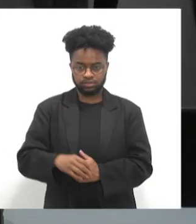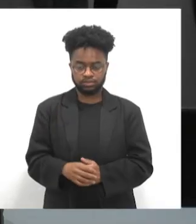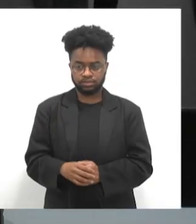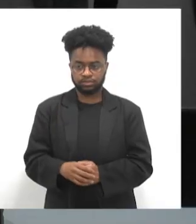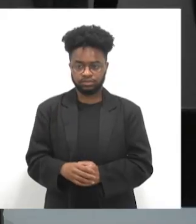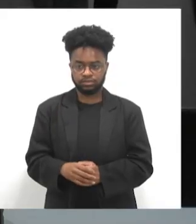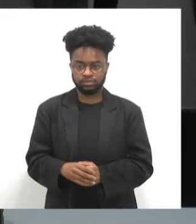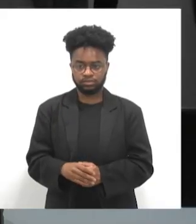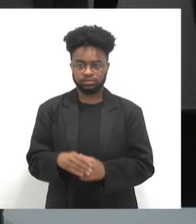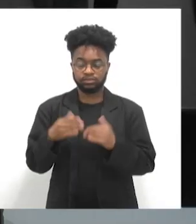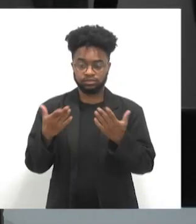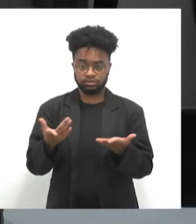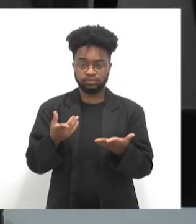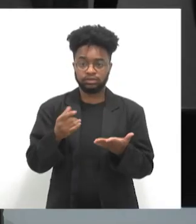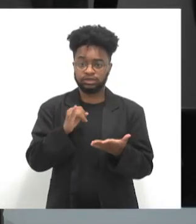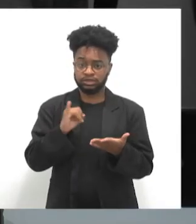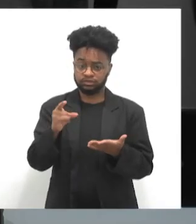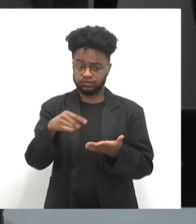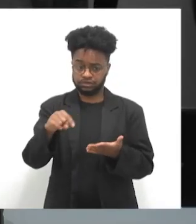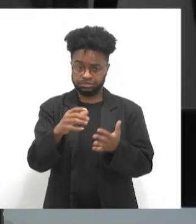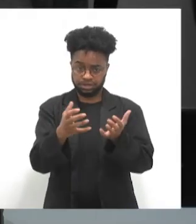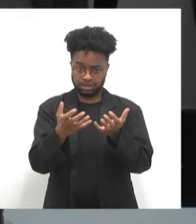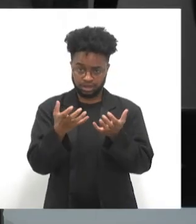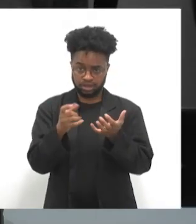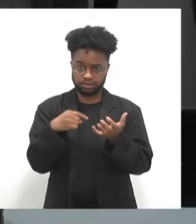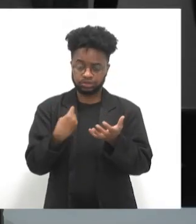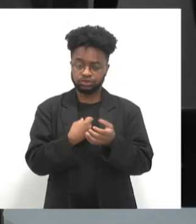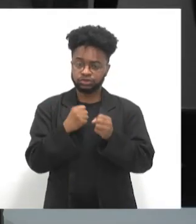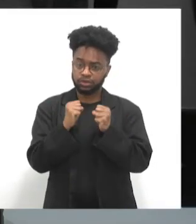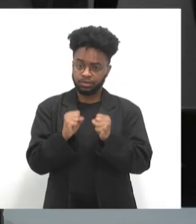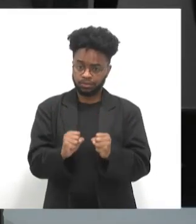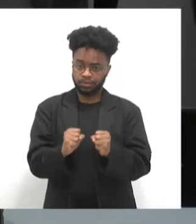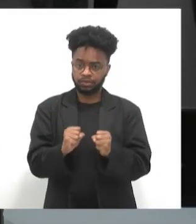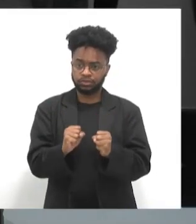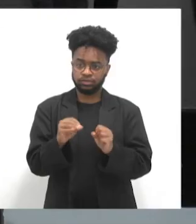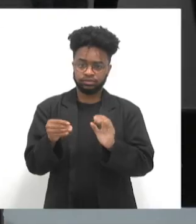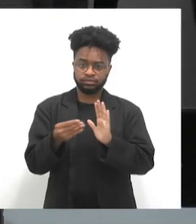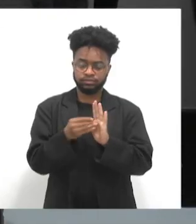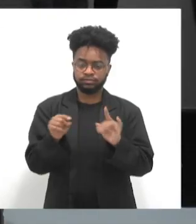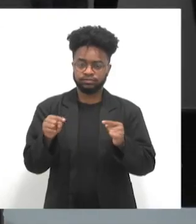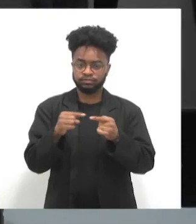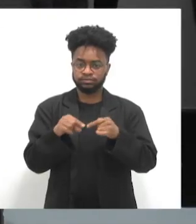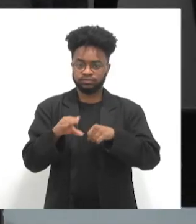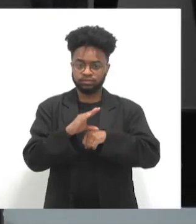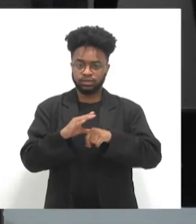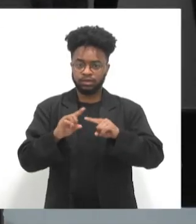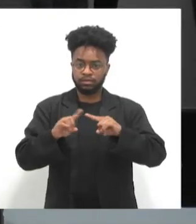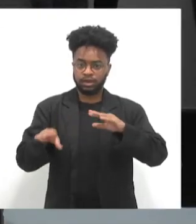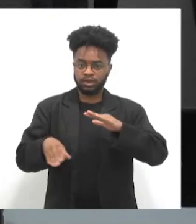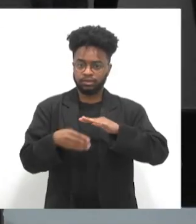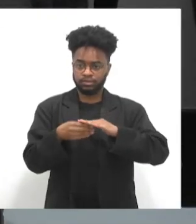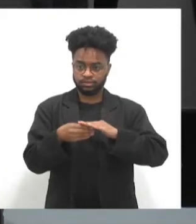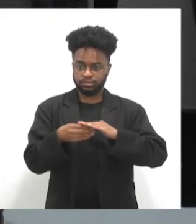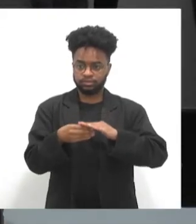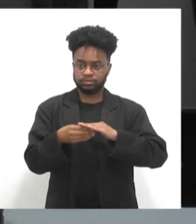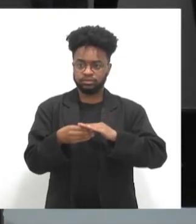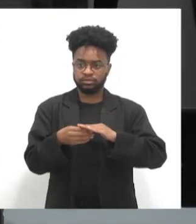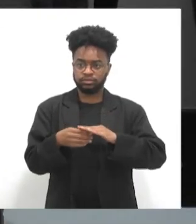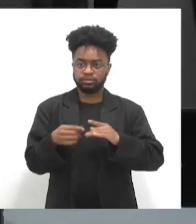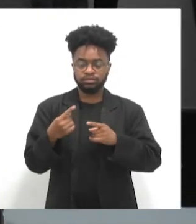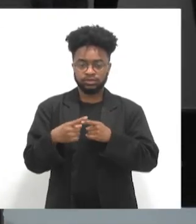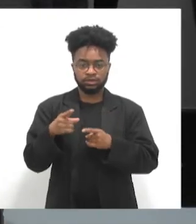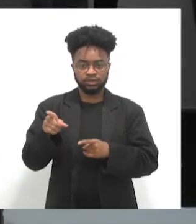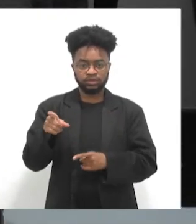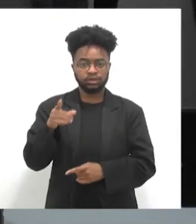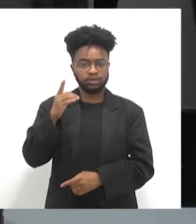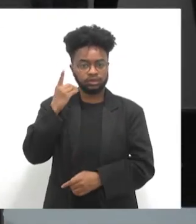a gente poderia, se for desejo da maioria, dar pela constitucionalidade com emenda, no intuito de salvar o